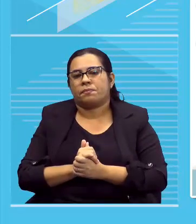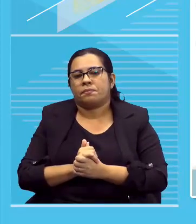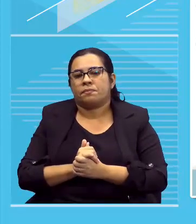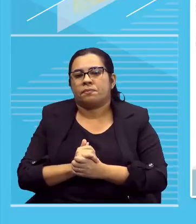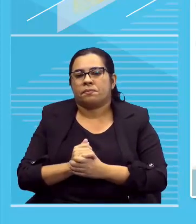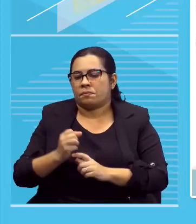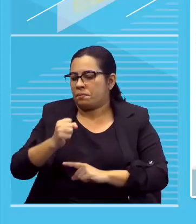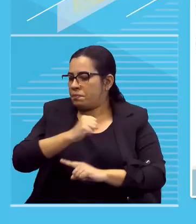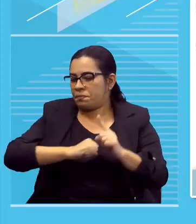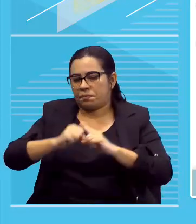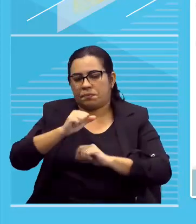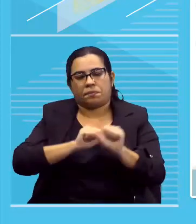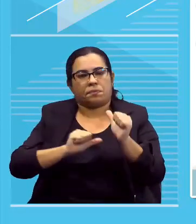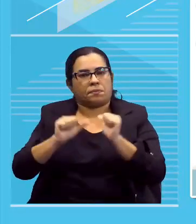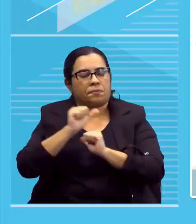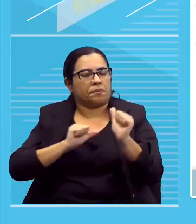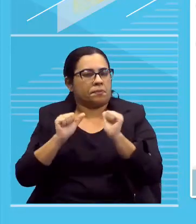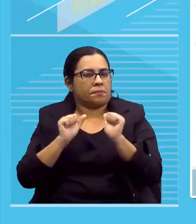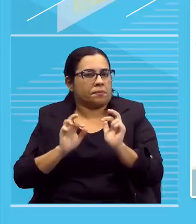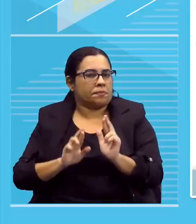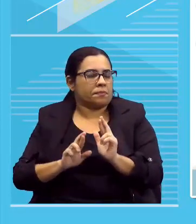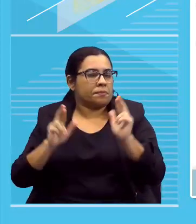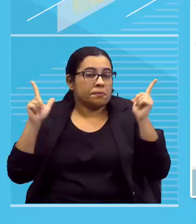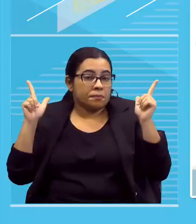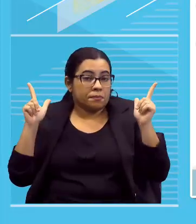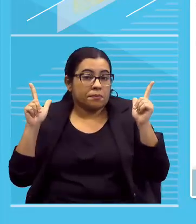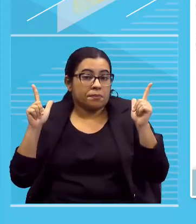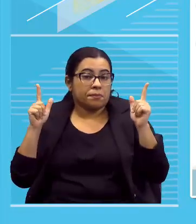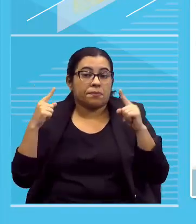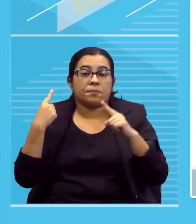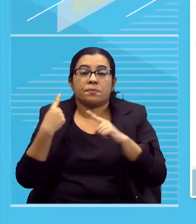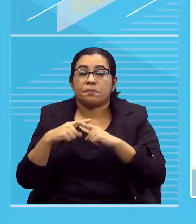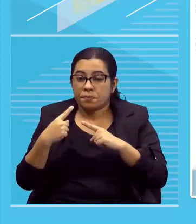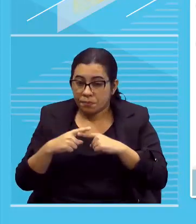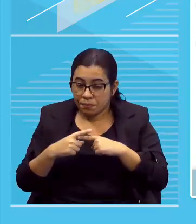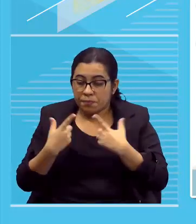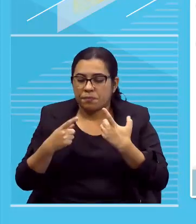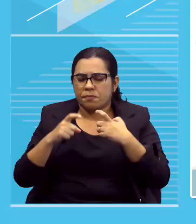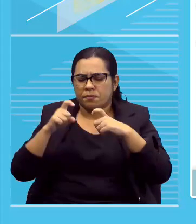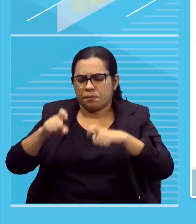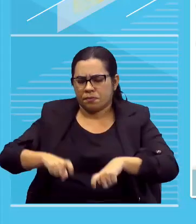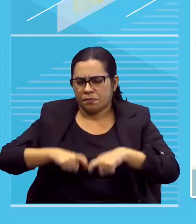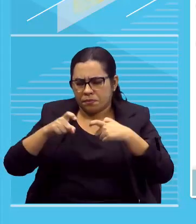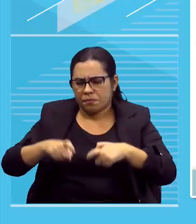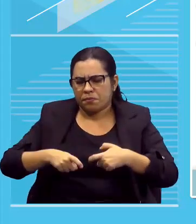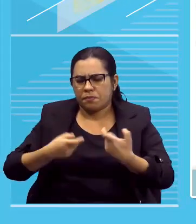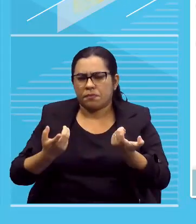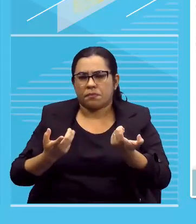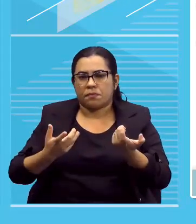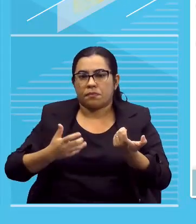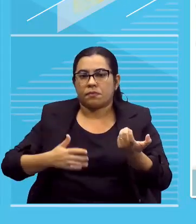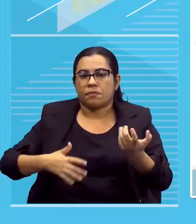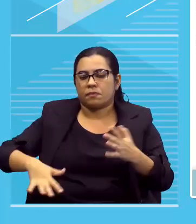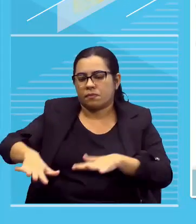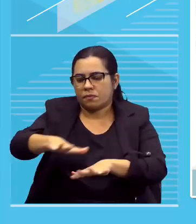mudou muito o que agricultura ela muda o espaço social